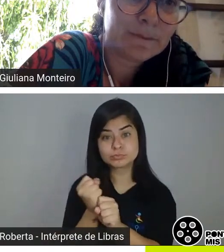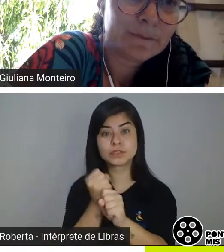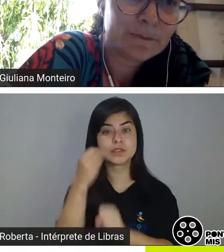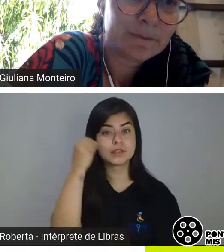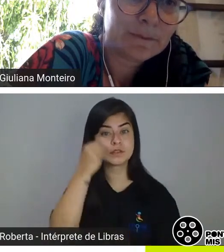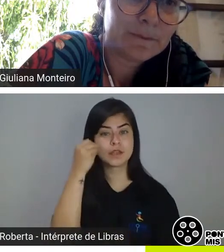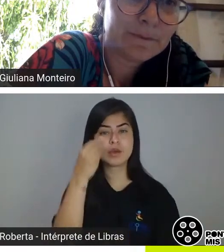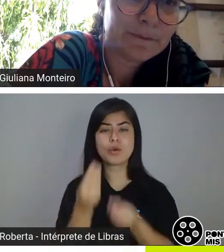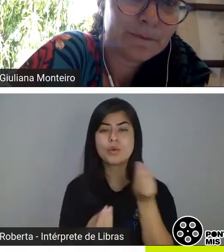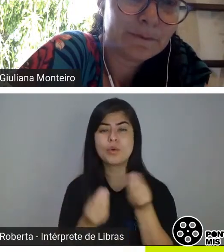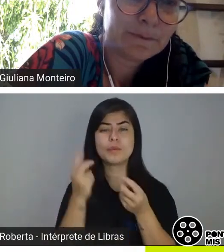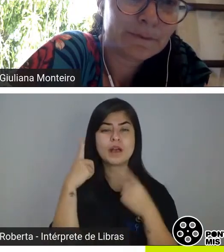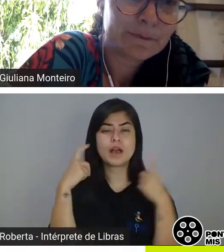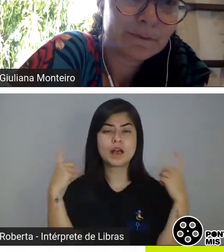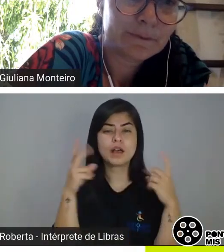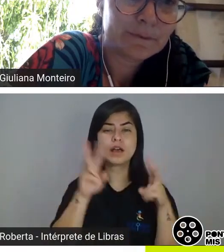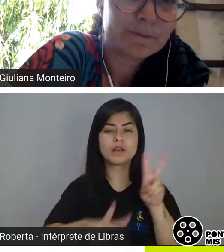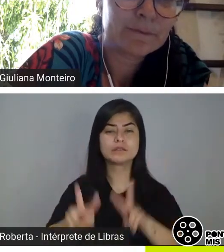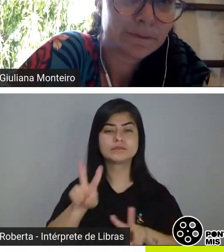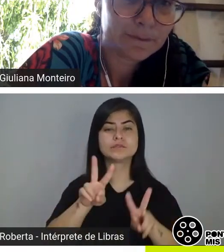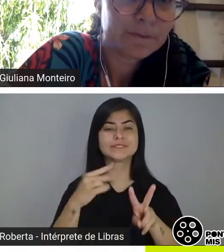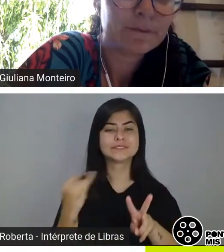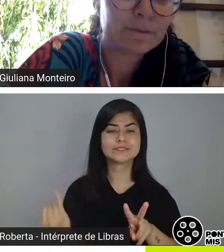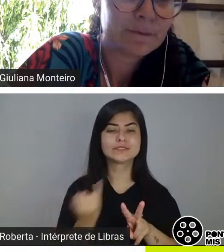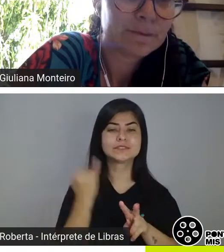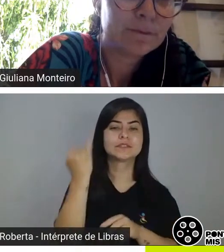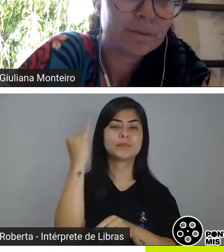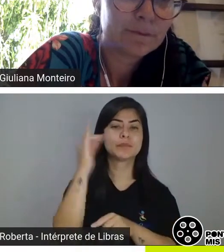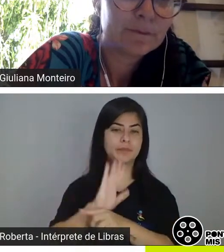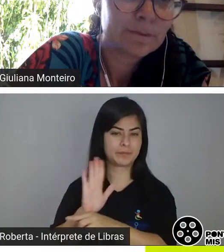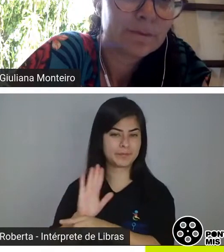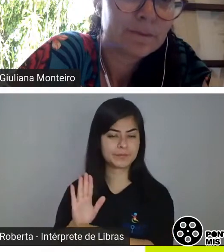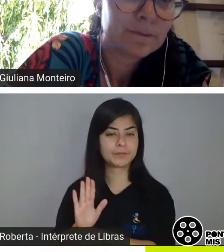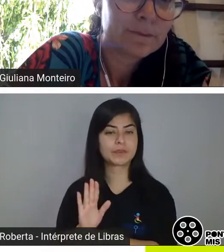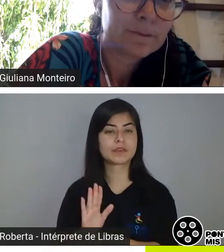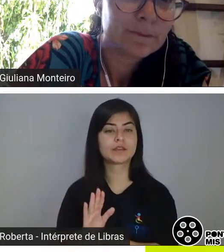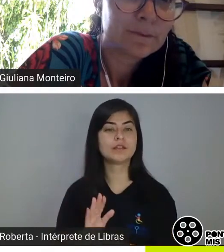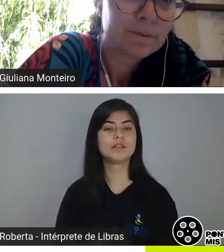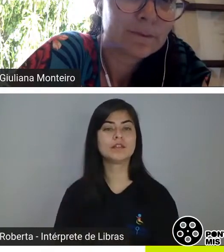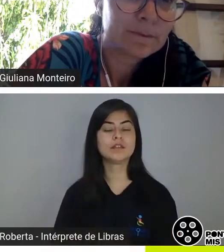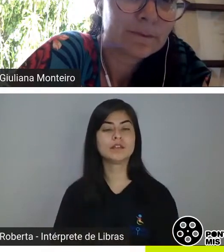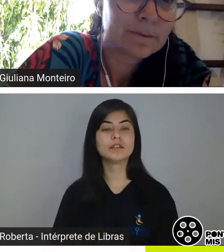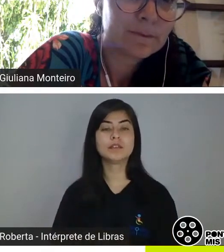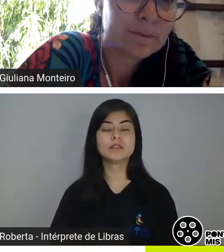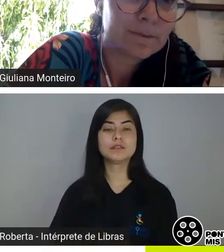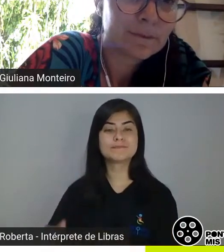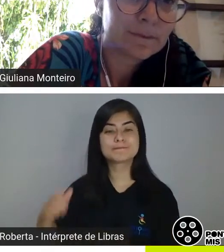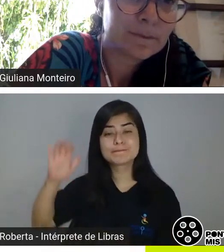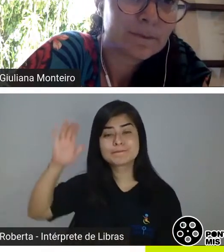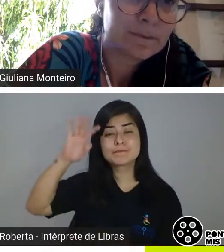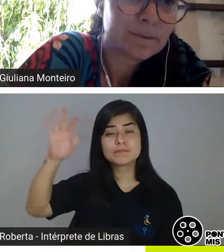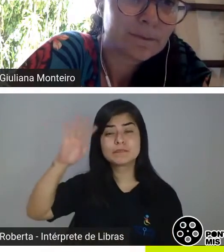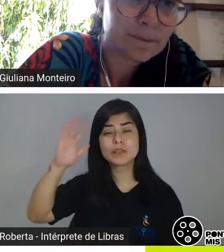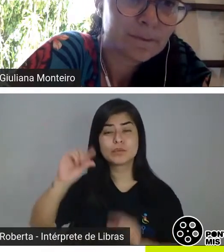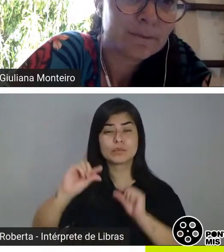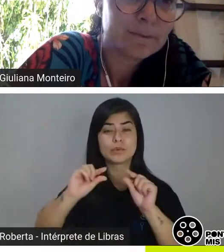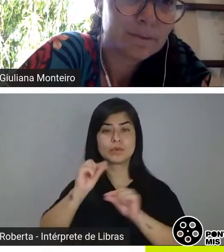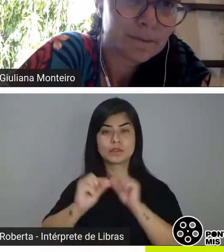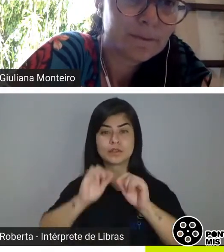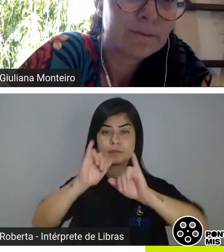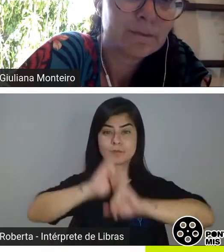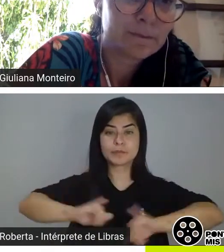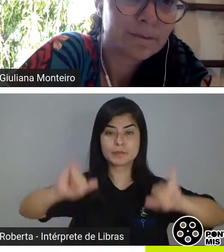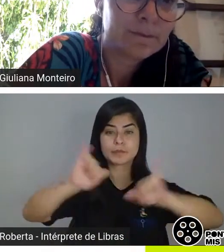esse audiovisual fundamental, importantíssimo e pouco pensado, que é a propaganda